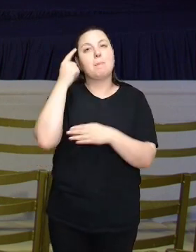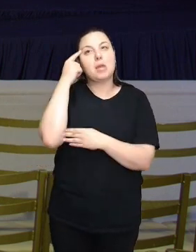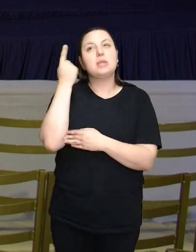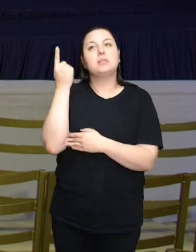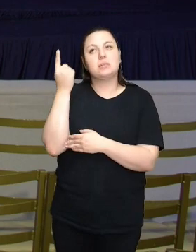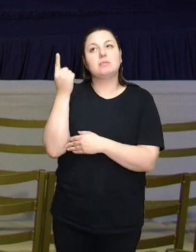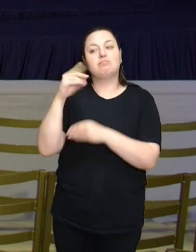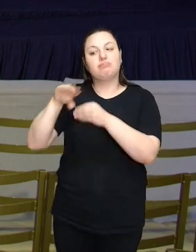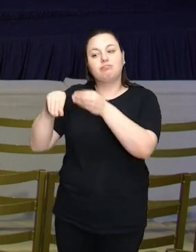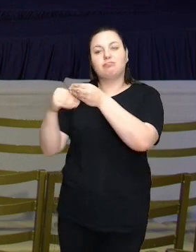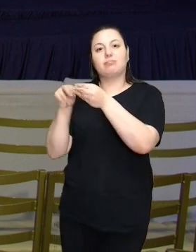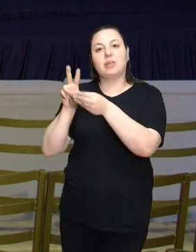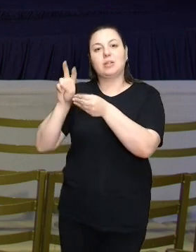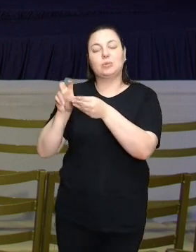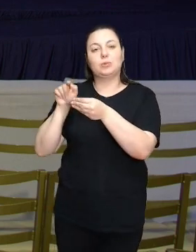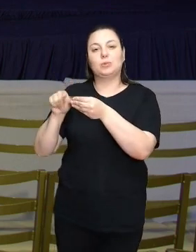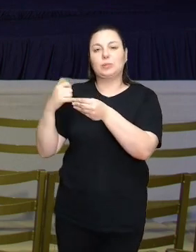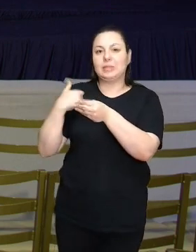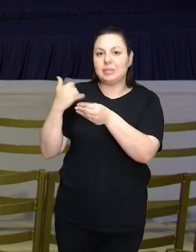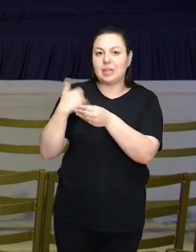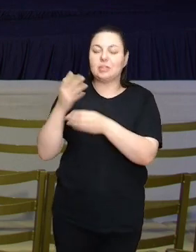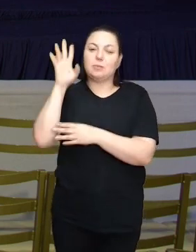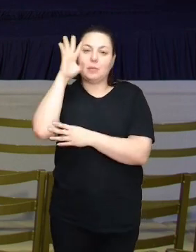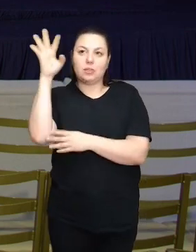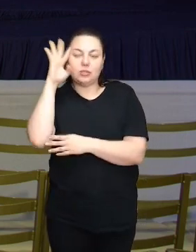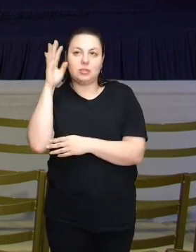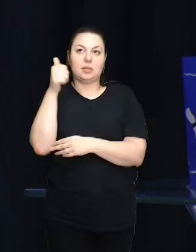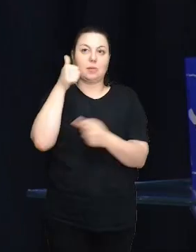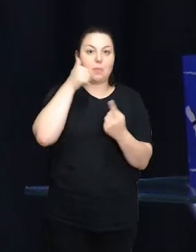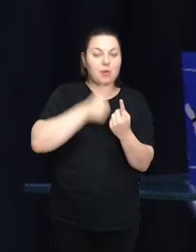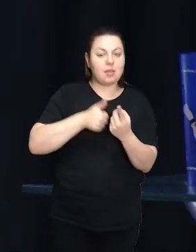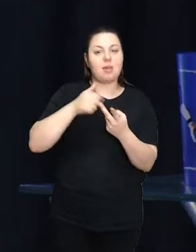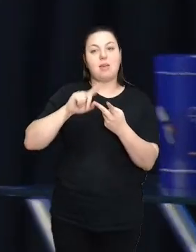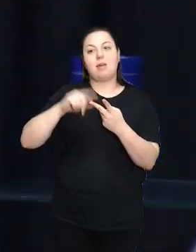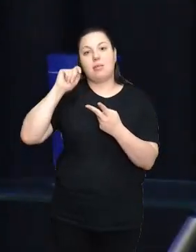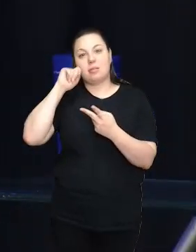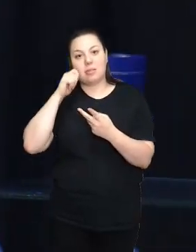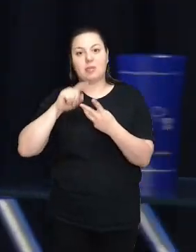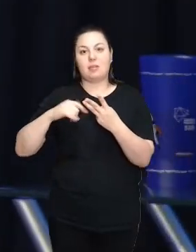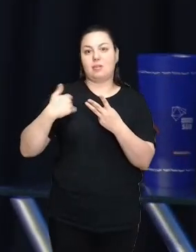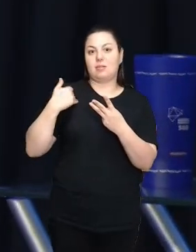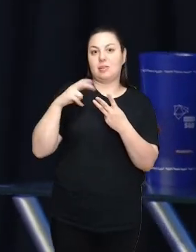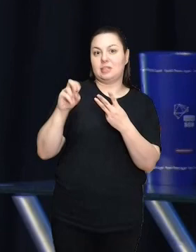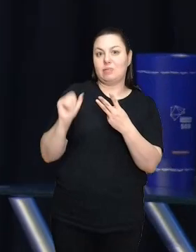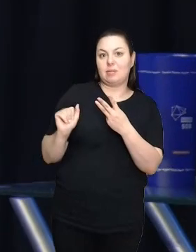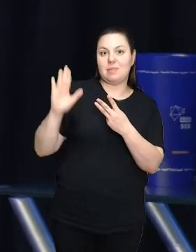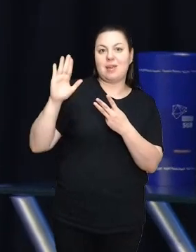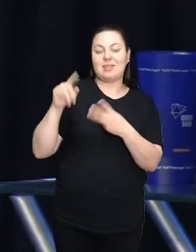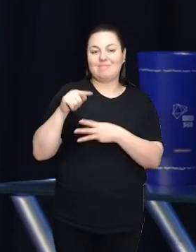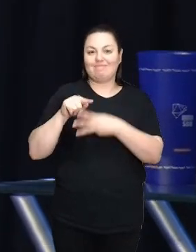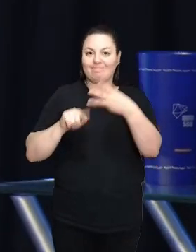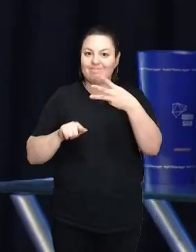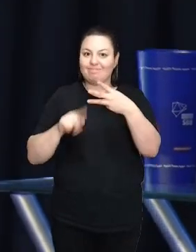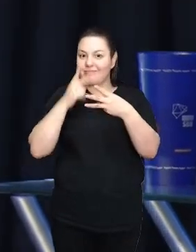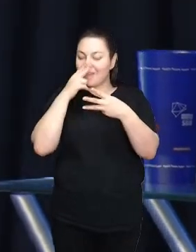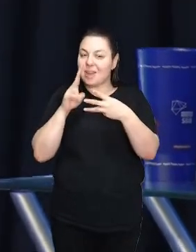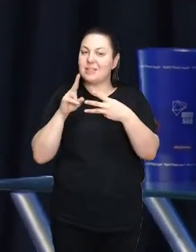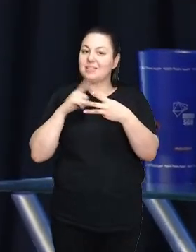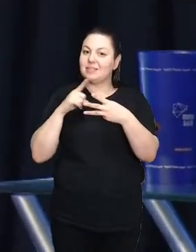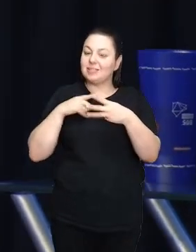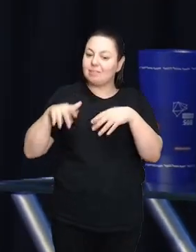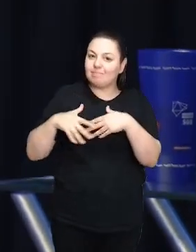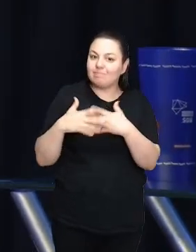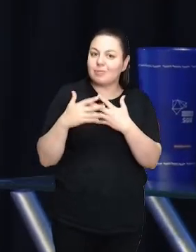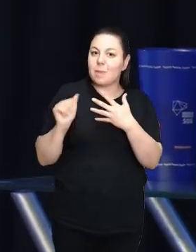fica desafiador, né? Uma mulher 50 mais negra, por exemplo, tem muito mais dificuldade do que se ela não fosse